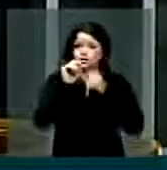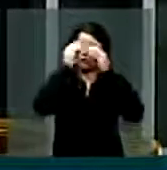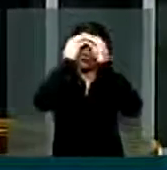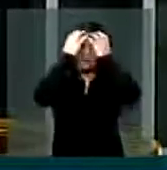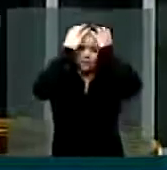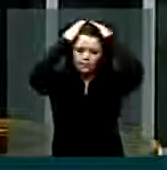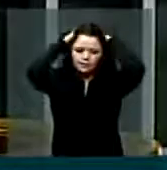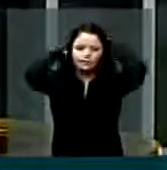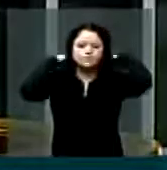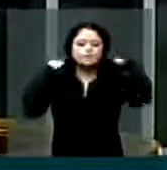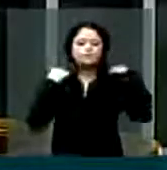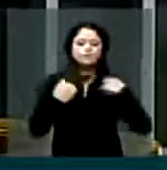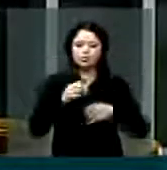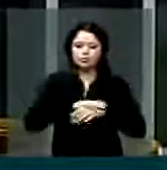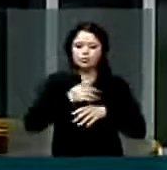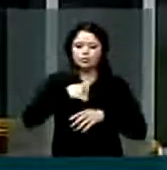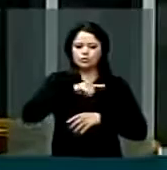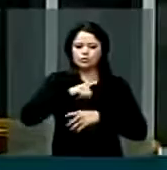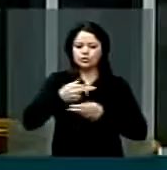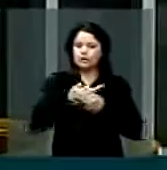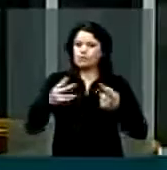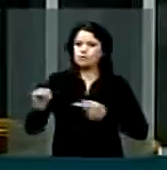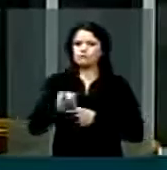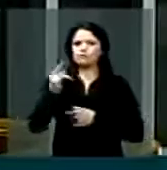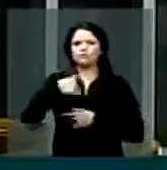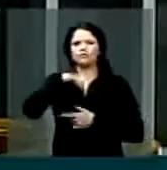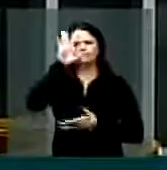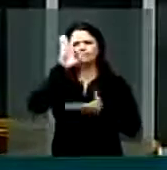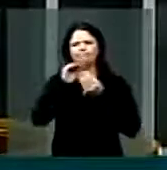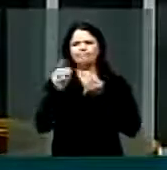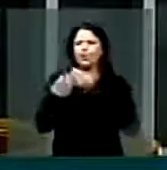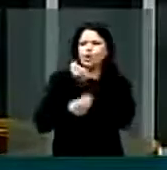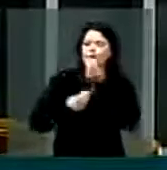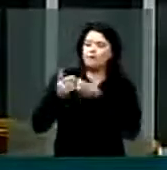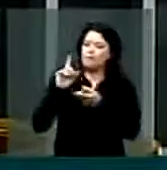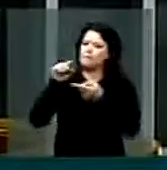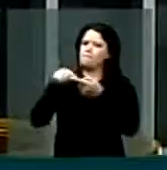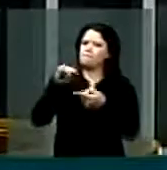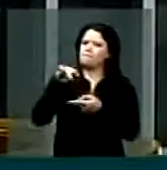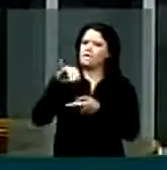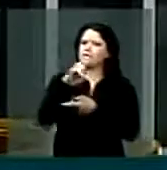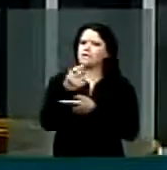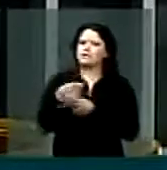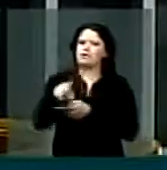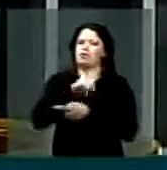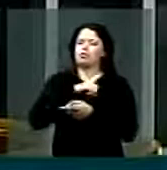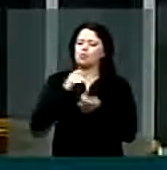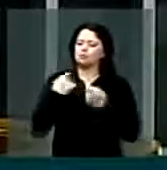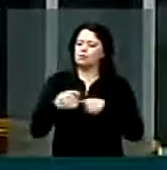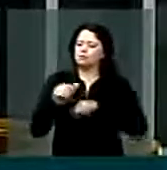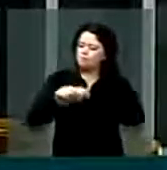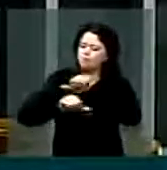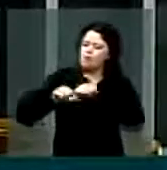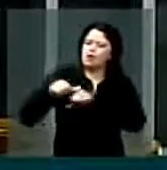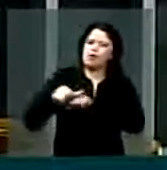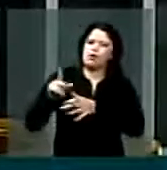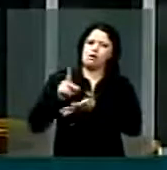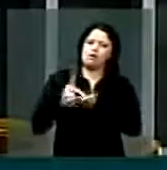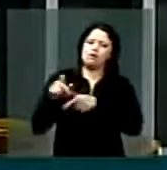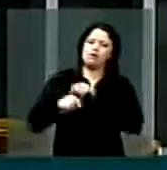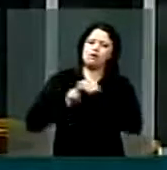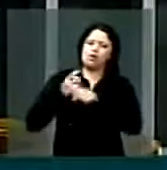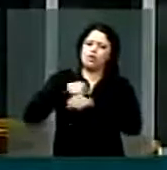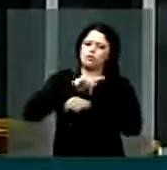que passamos por um cargo importante e que nós entendemos esse cargo como uma missão, nós devemos exatamente aprimorar a